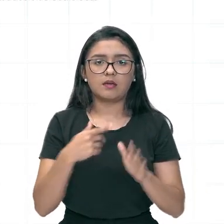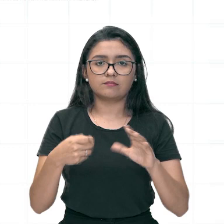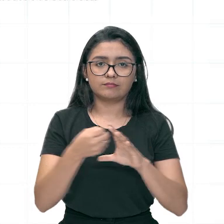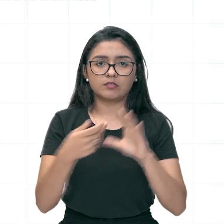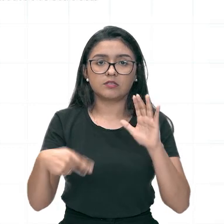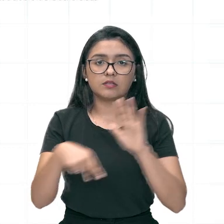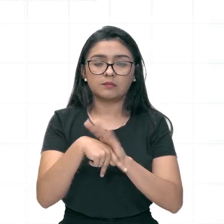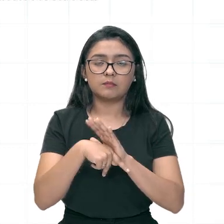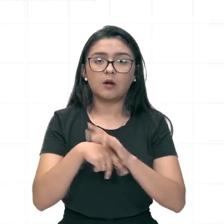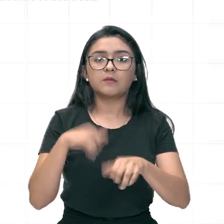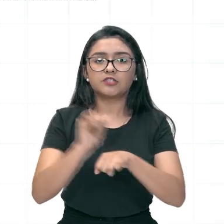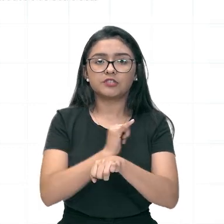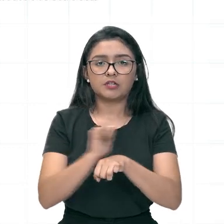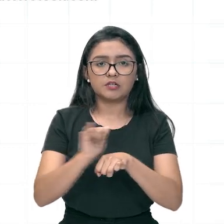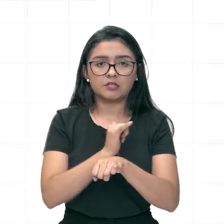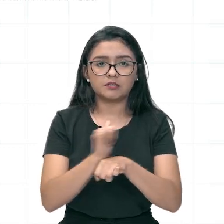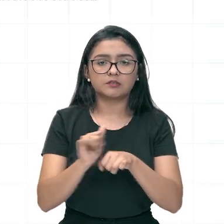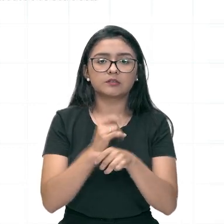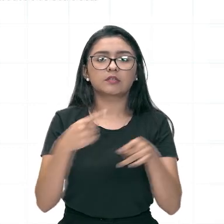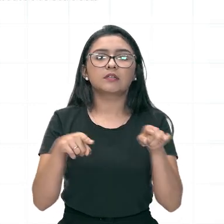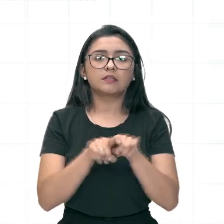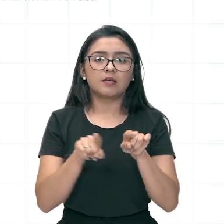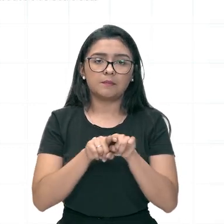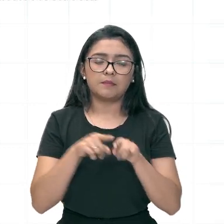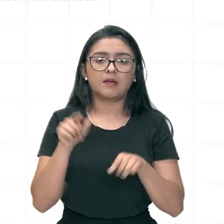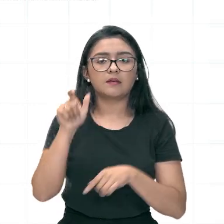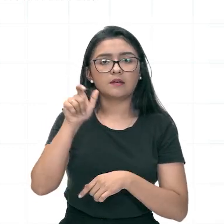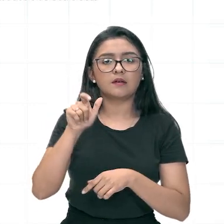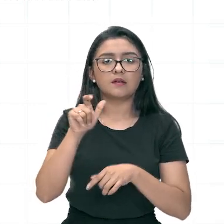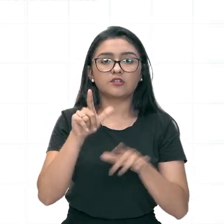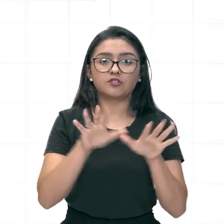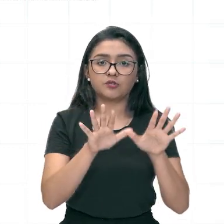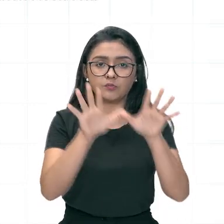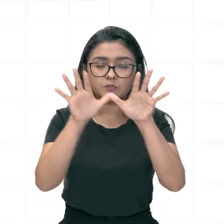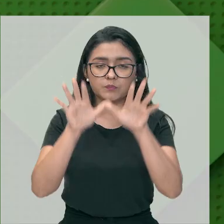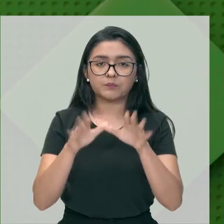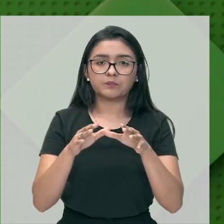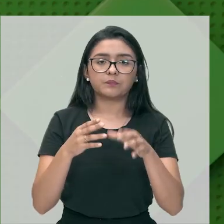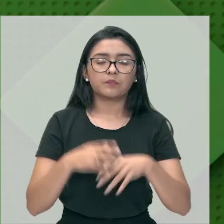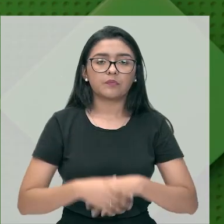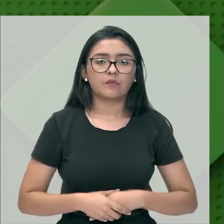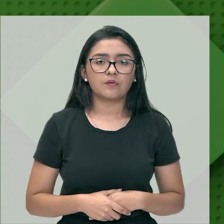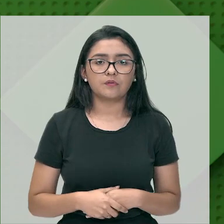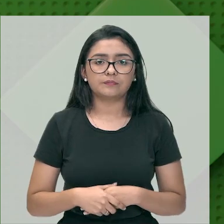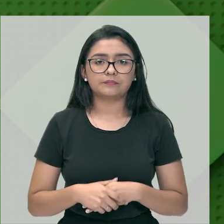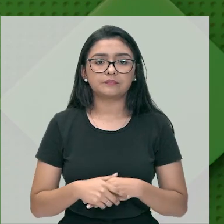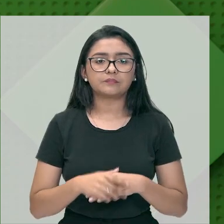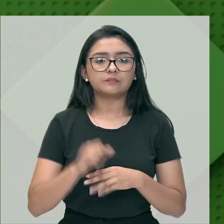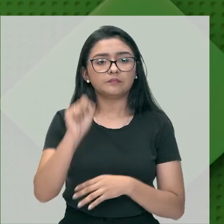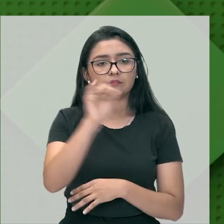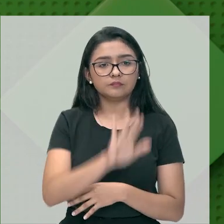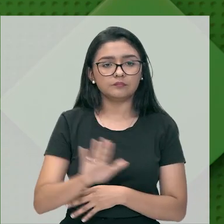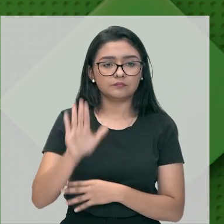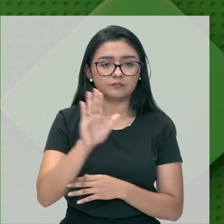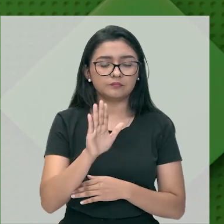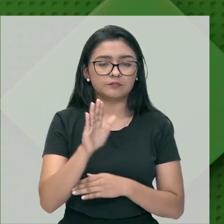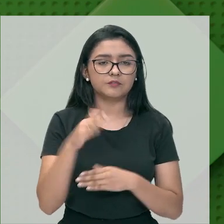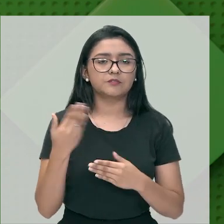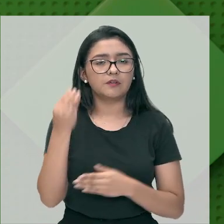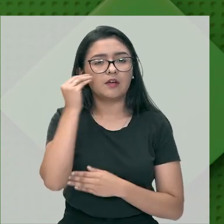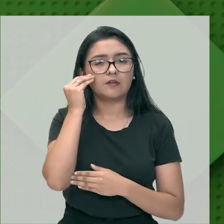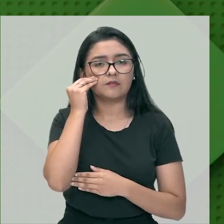estratégia. E eles são exclusivamente ovíparos, como a gente pode observar. Na imagem a seguir, a gente vai observar como que